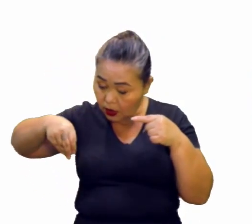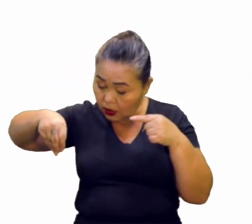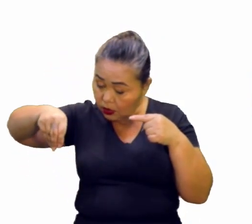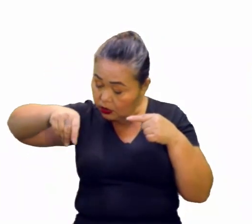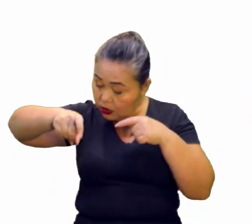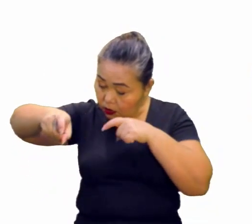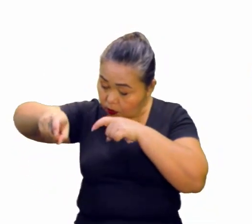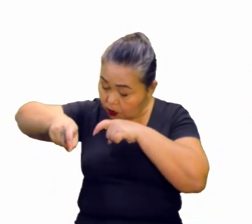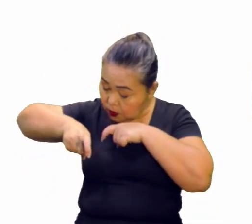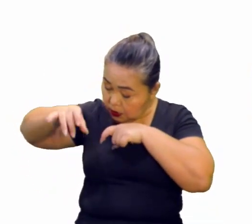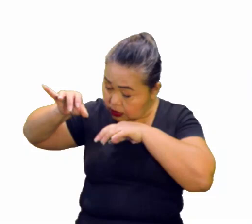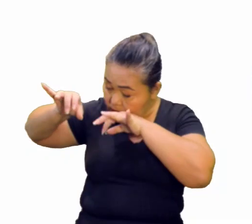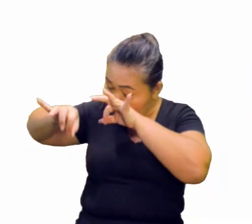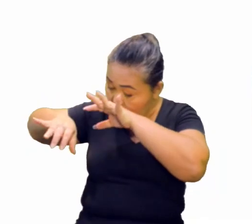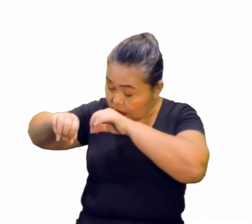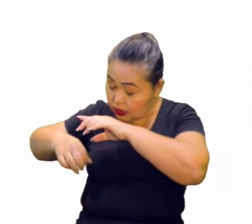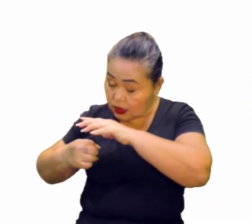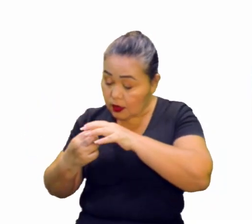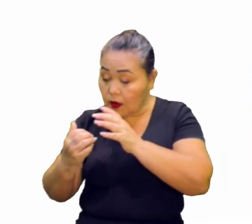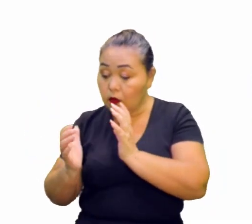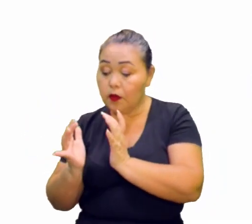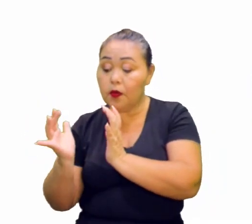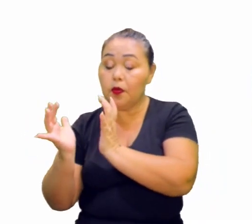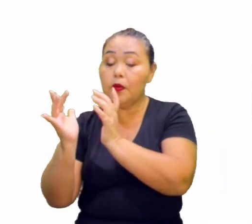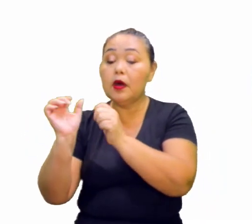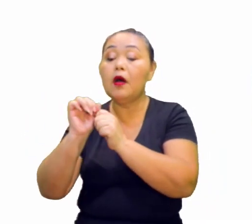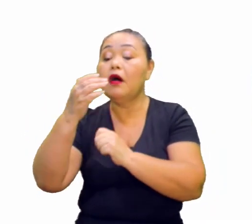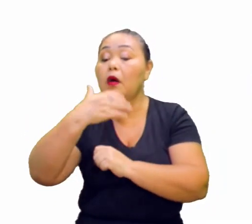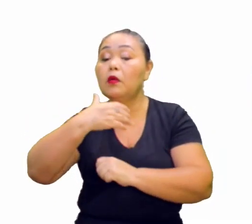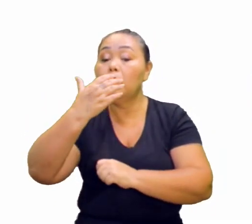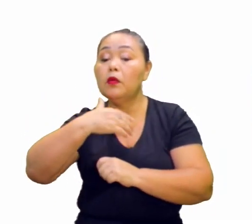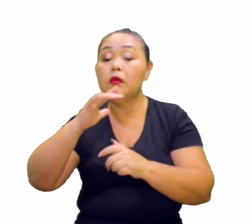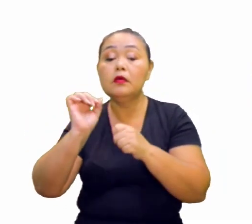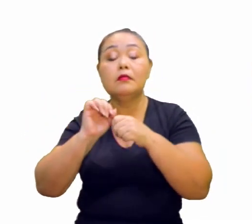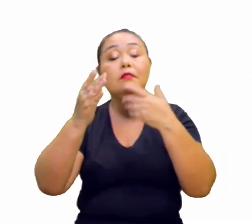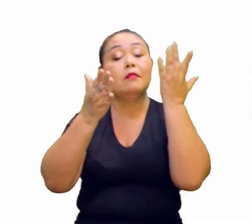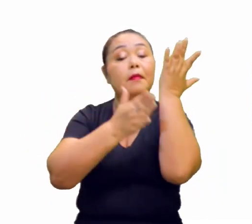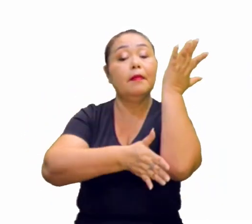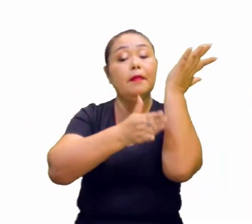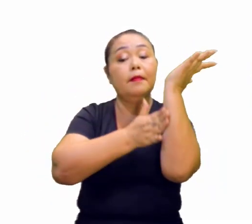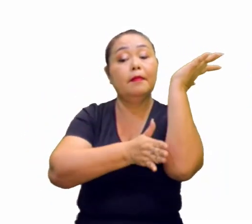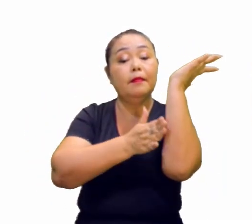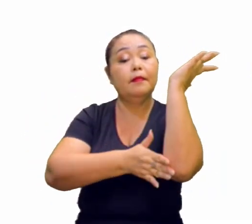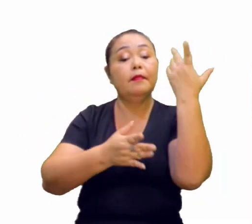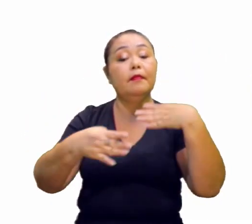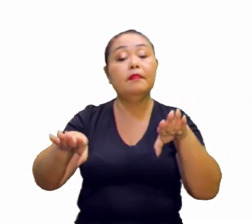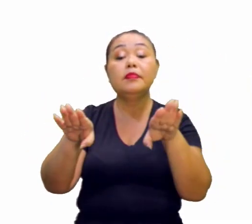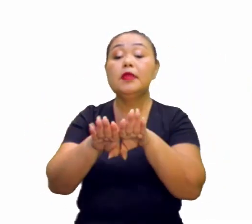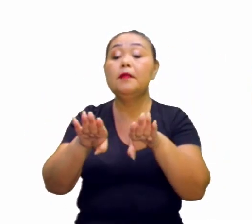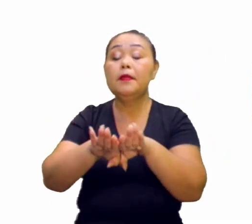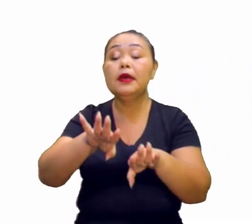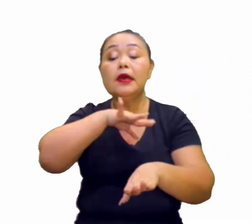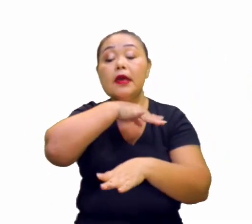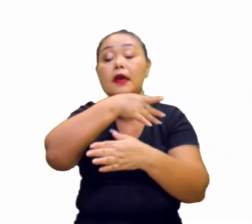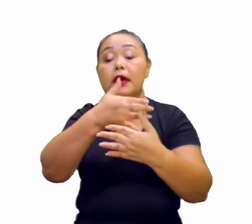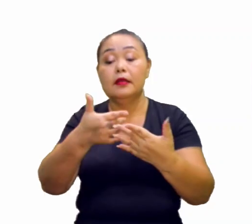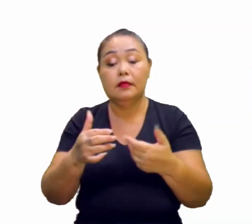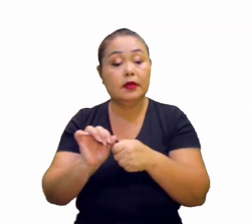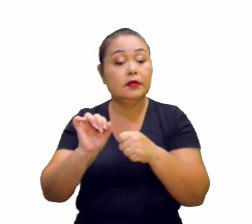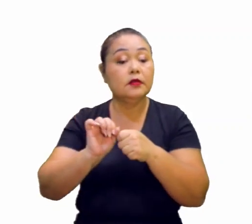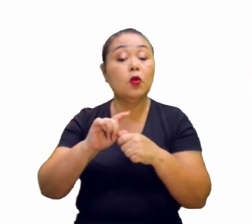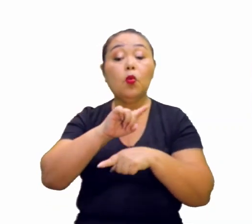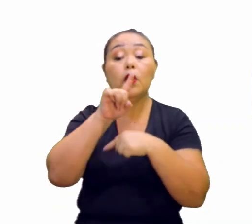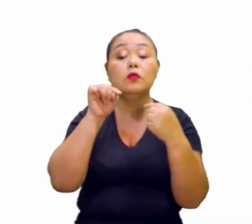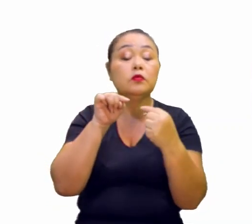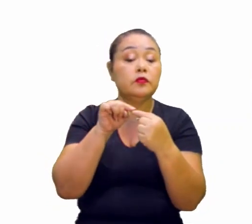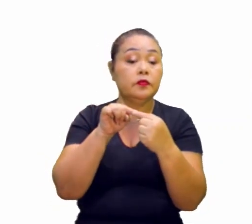cultivos, espécies arbóreas, lenhosas, frutíferas, madeireiras e também animais, né? Qual é o